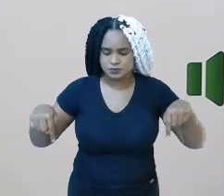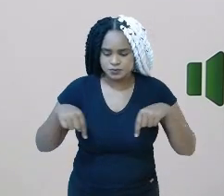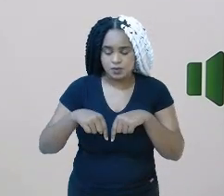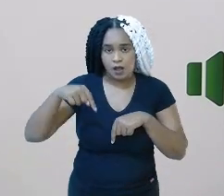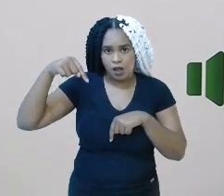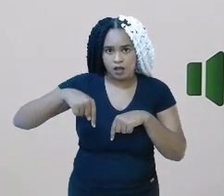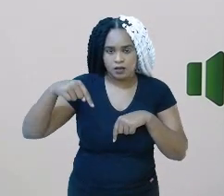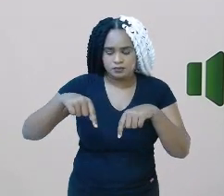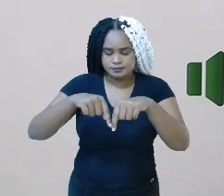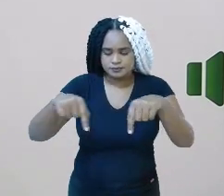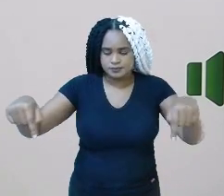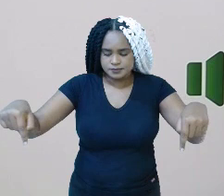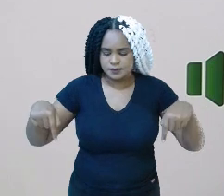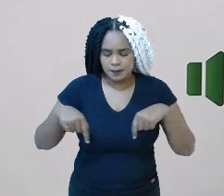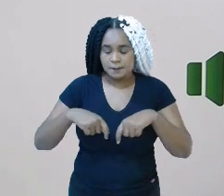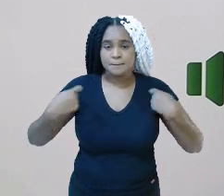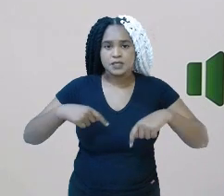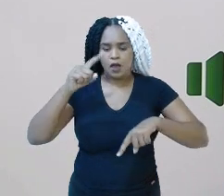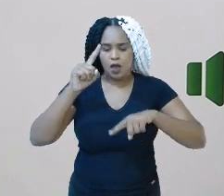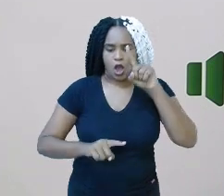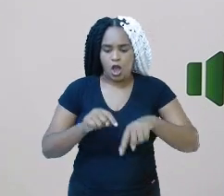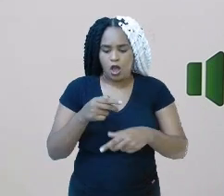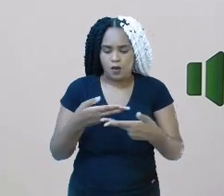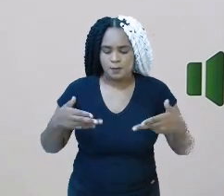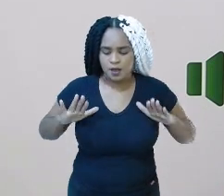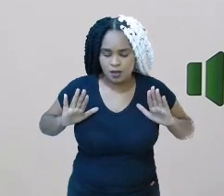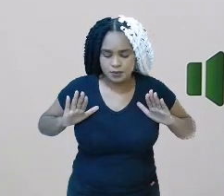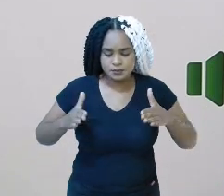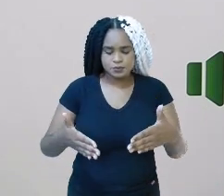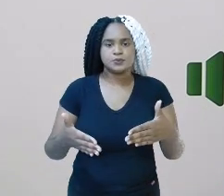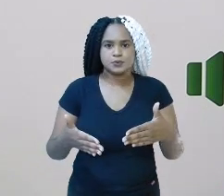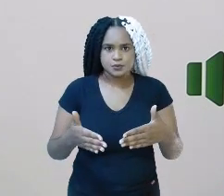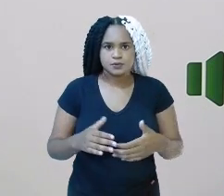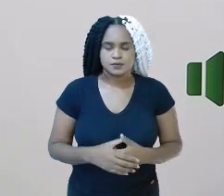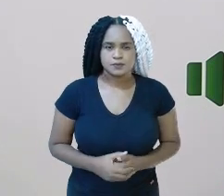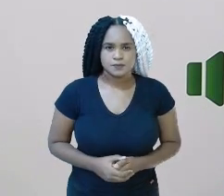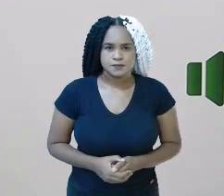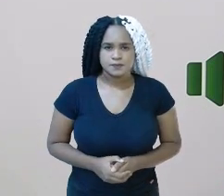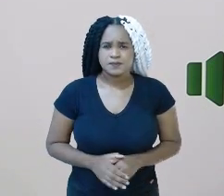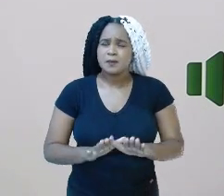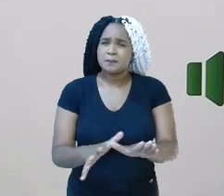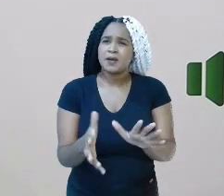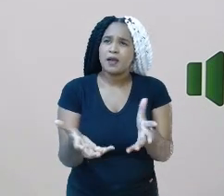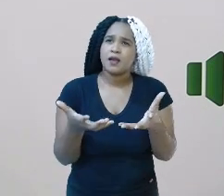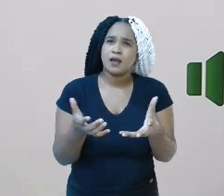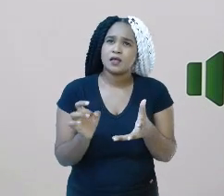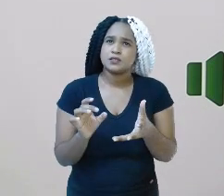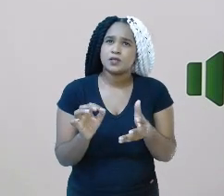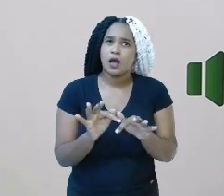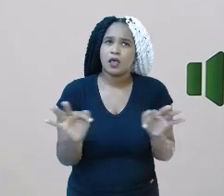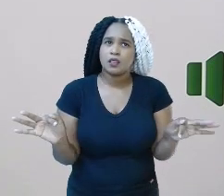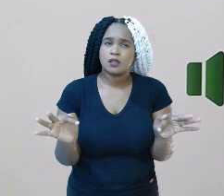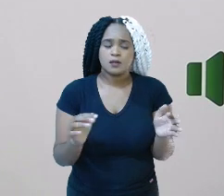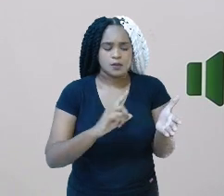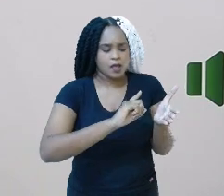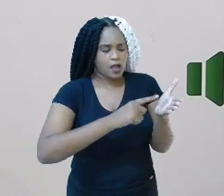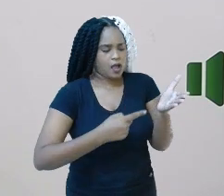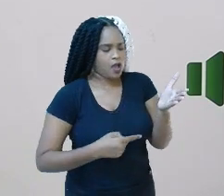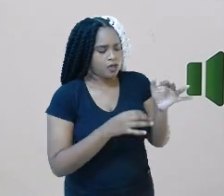teria que utilizar um instrumento específico. Mas, professora, eu só quero medir o tamanho do meu